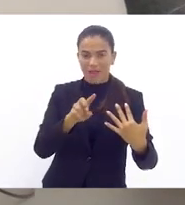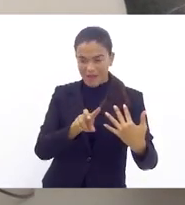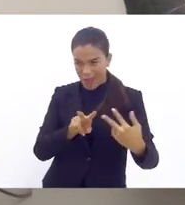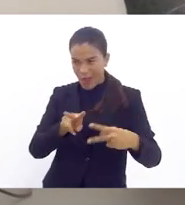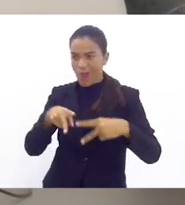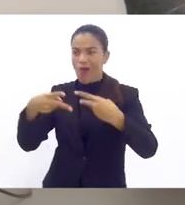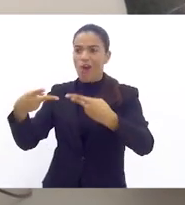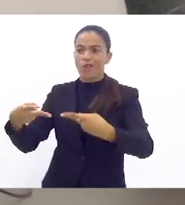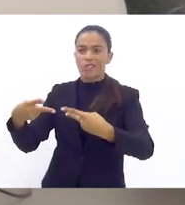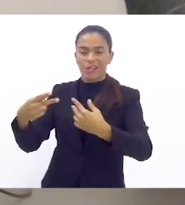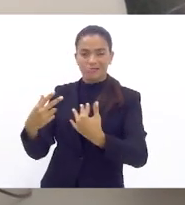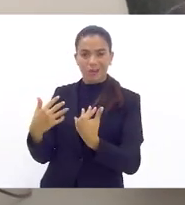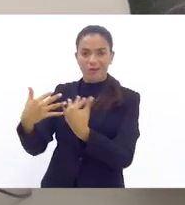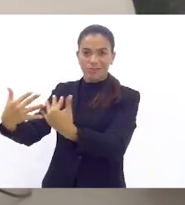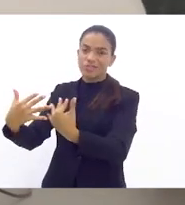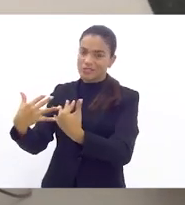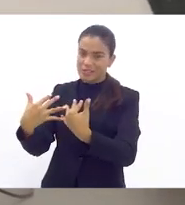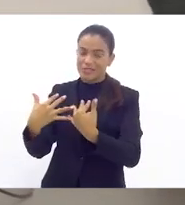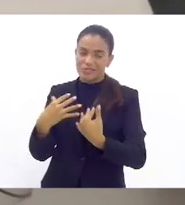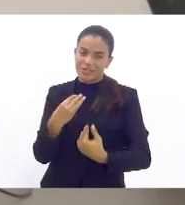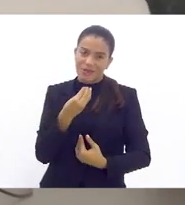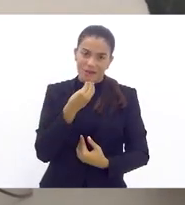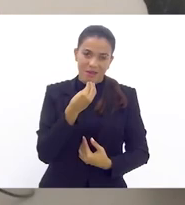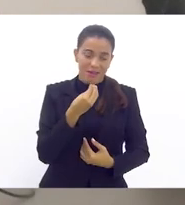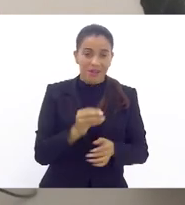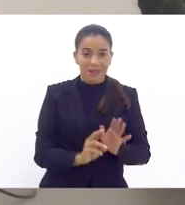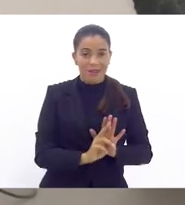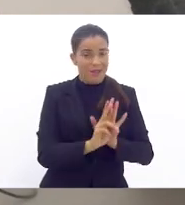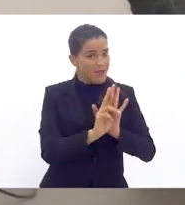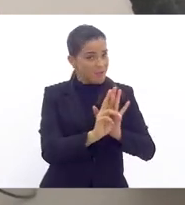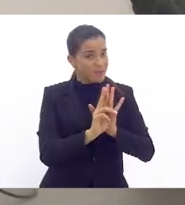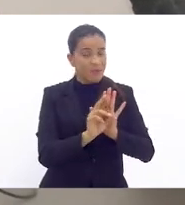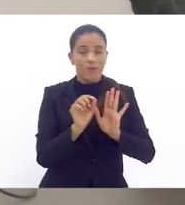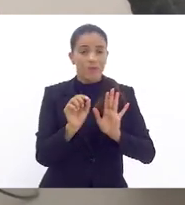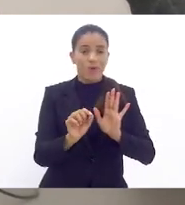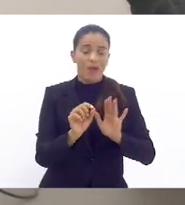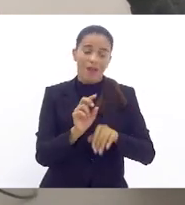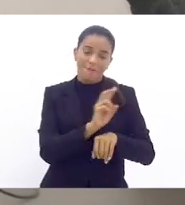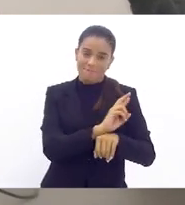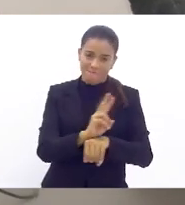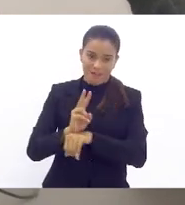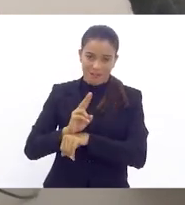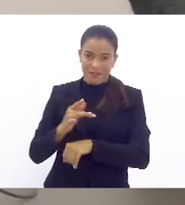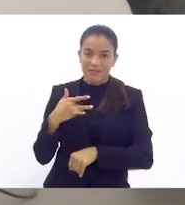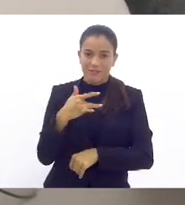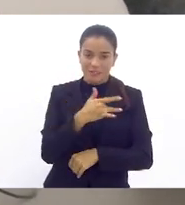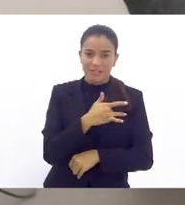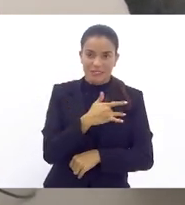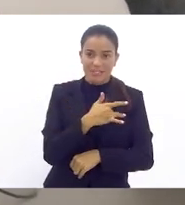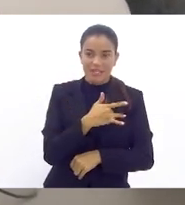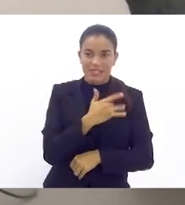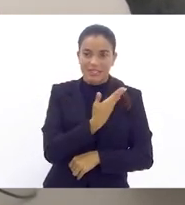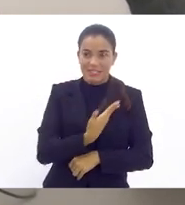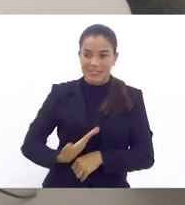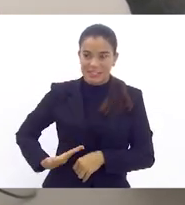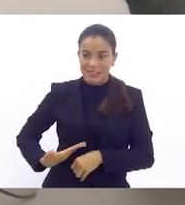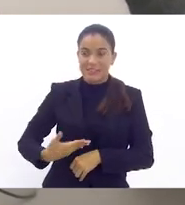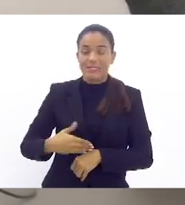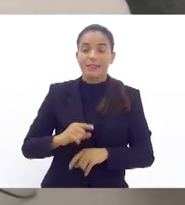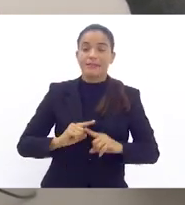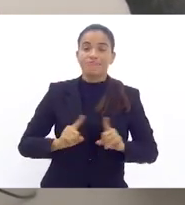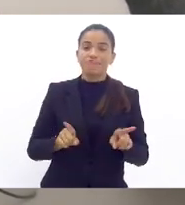certo, a presença da representação da vigilância sanitária, mas eu quero